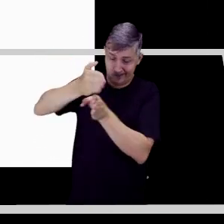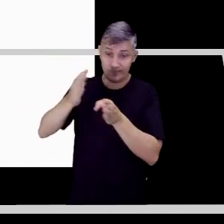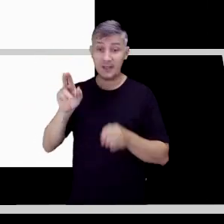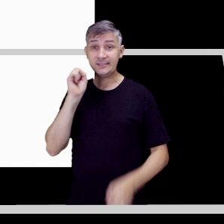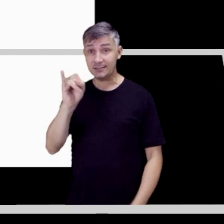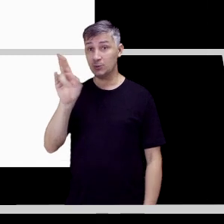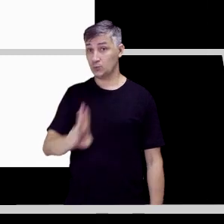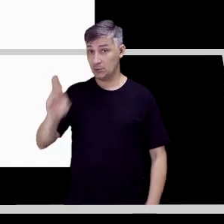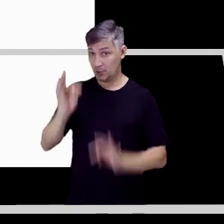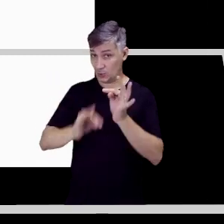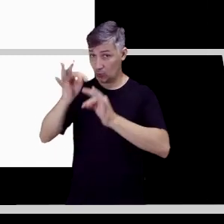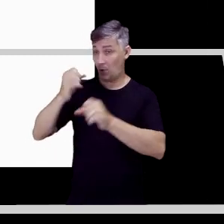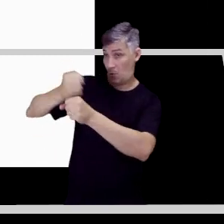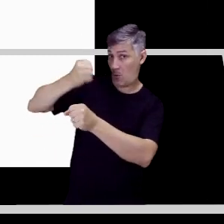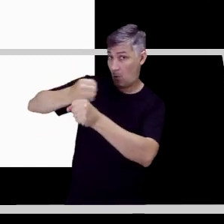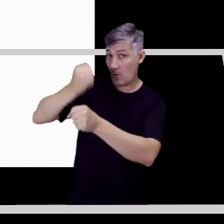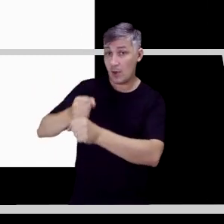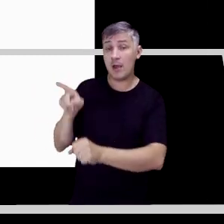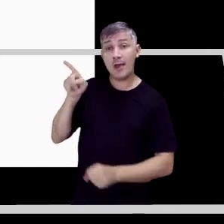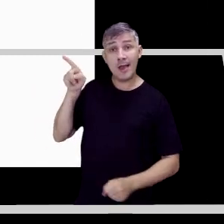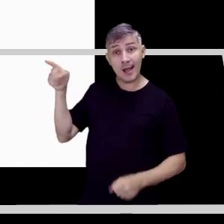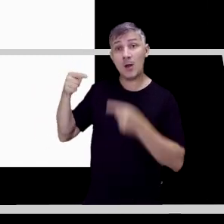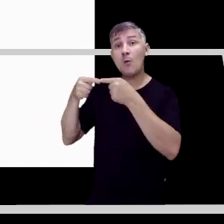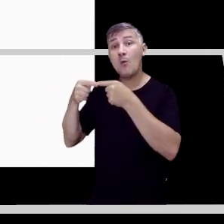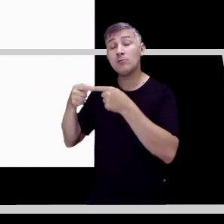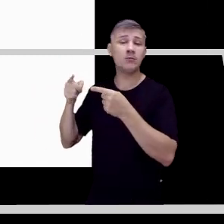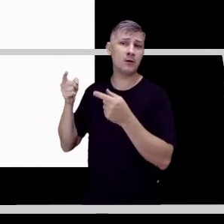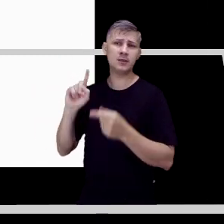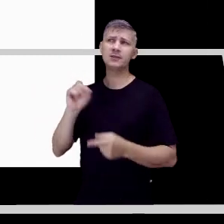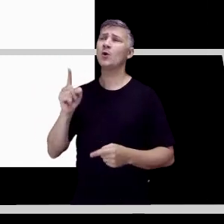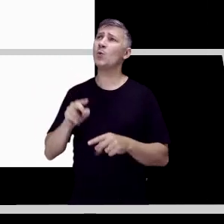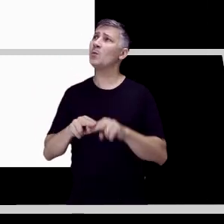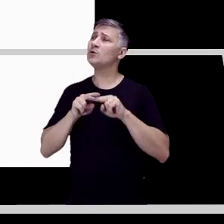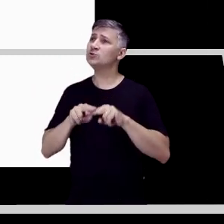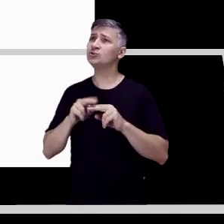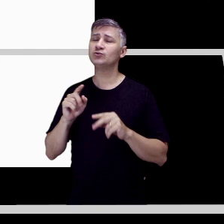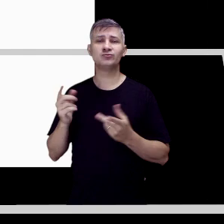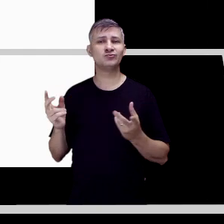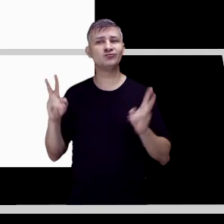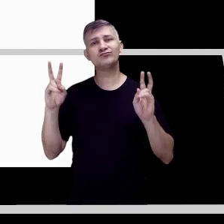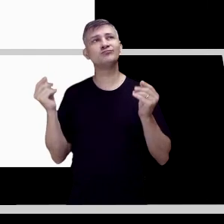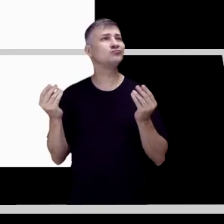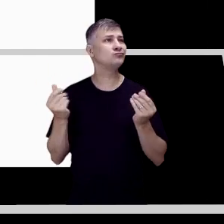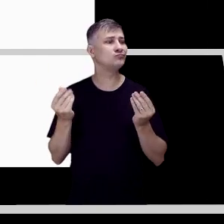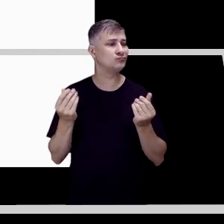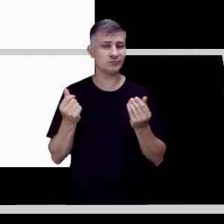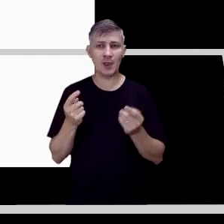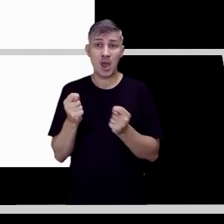de se usar essa tecnologia pré-fabricada, nesse caso aqui não é tanto por uma questão assim de